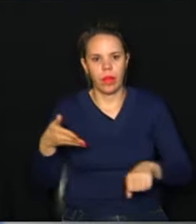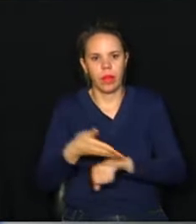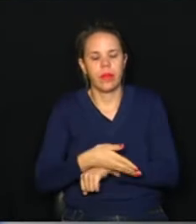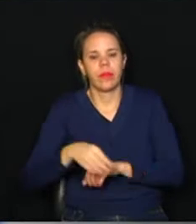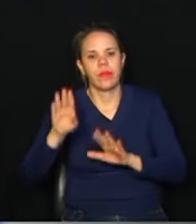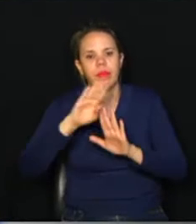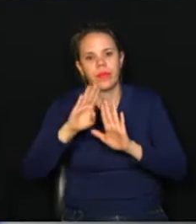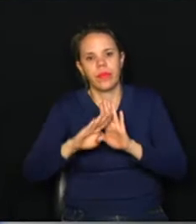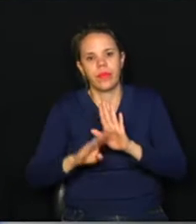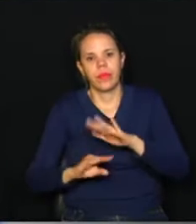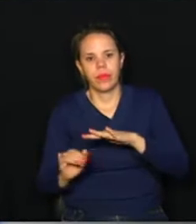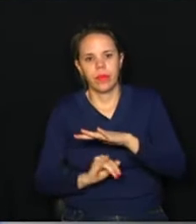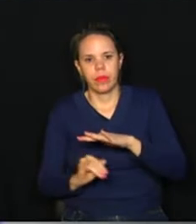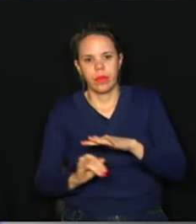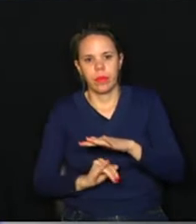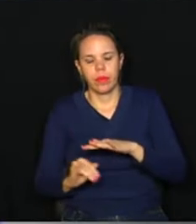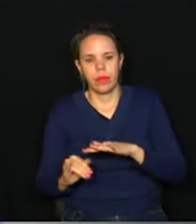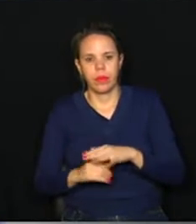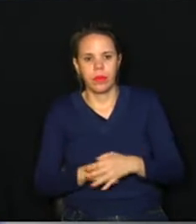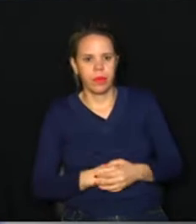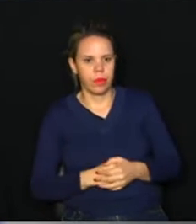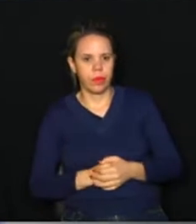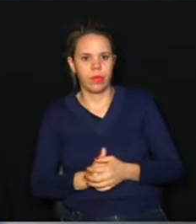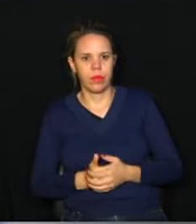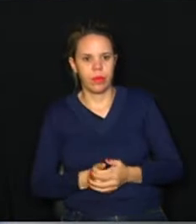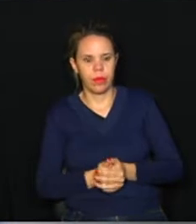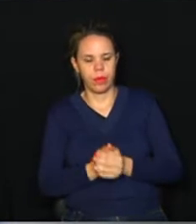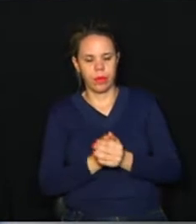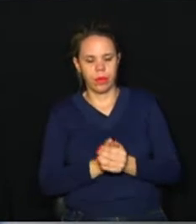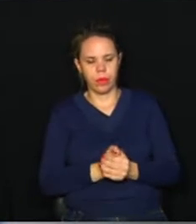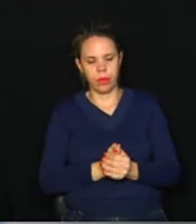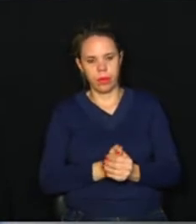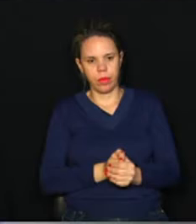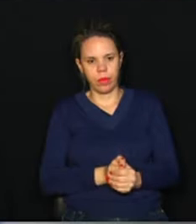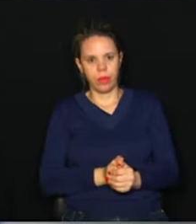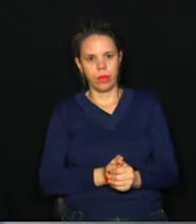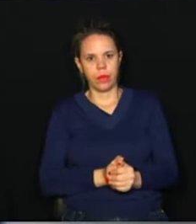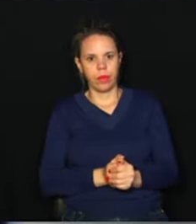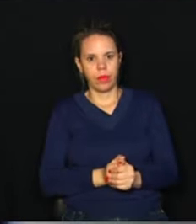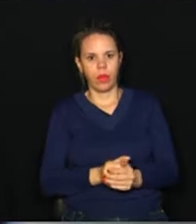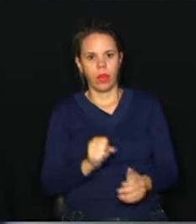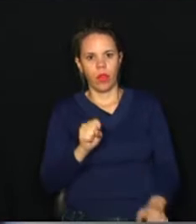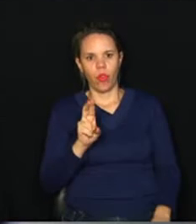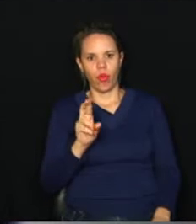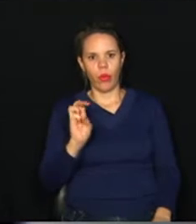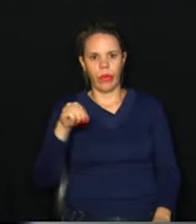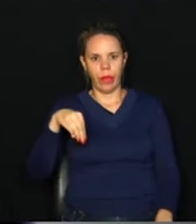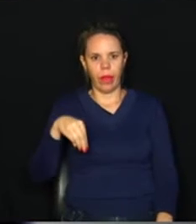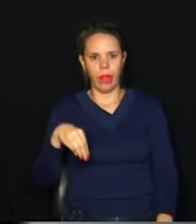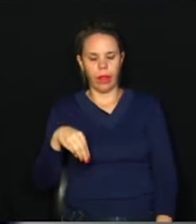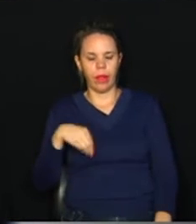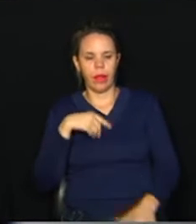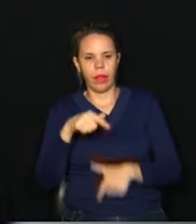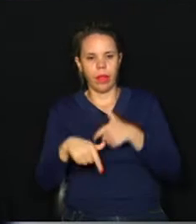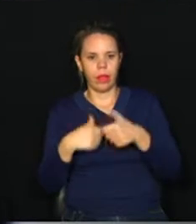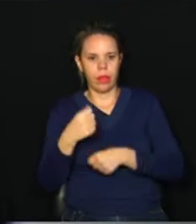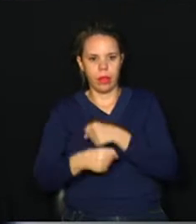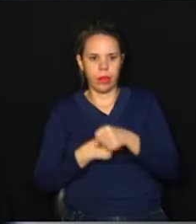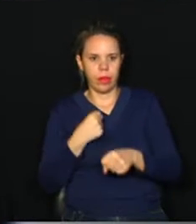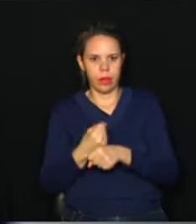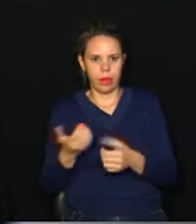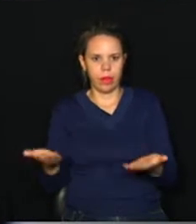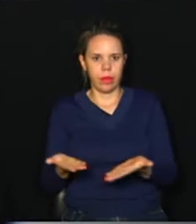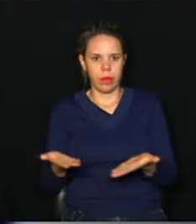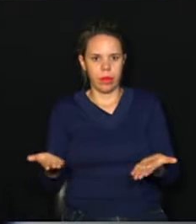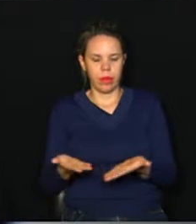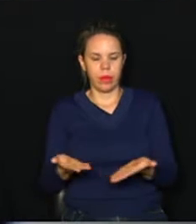lista de instituições extintas. E a SUSEM opera, para este ano, operaria com